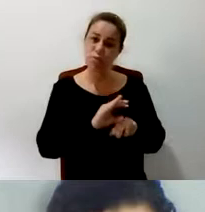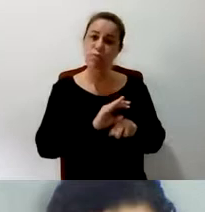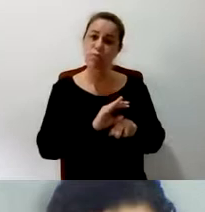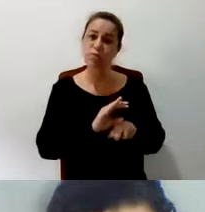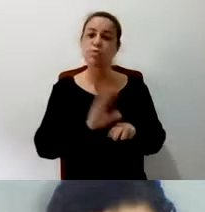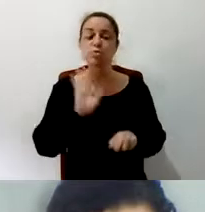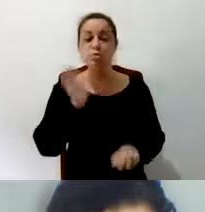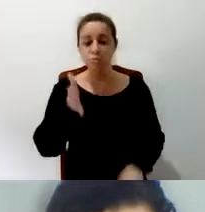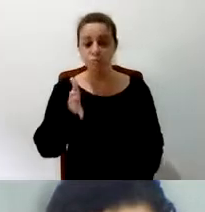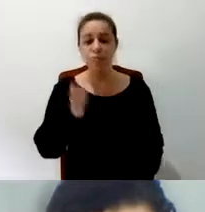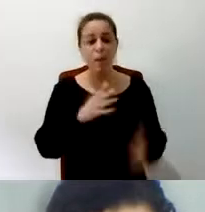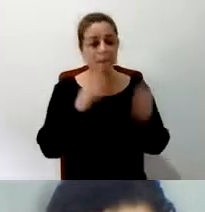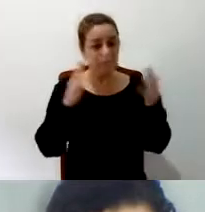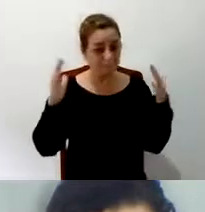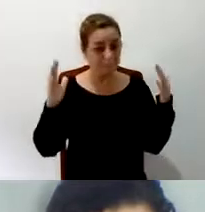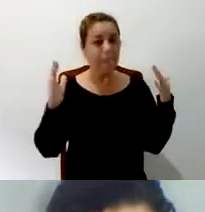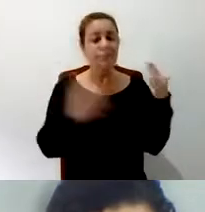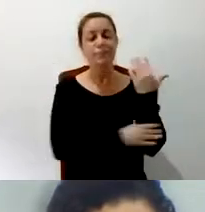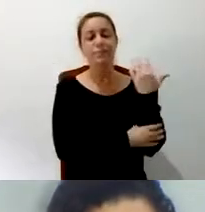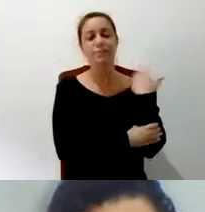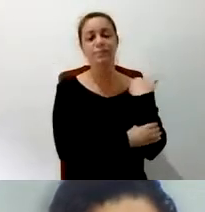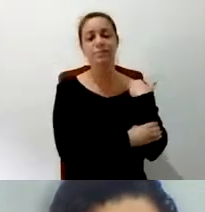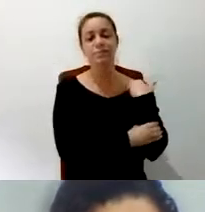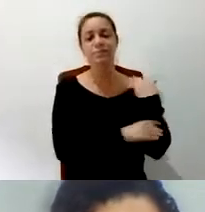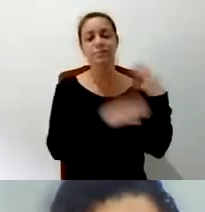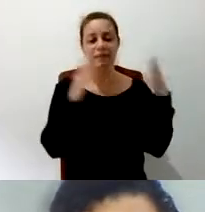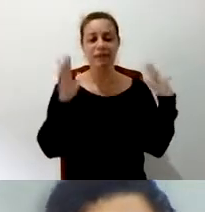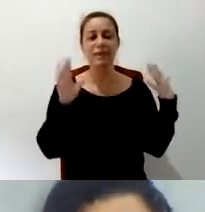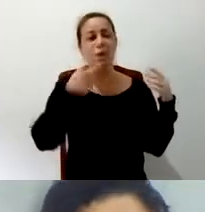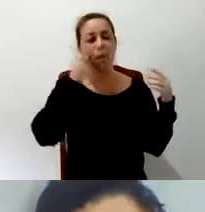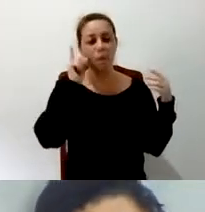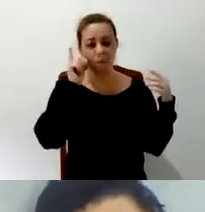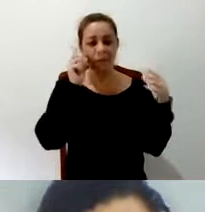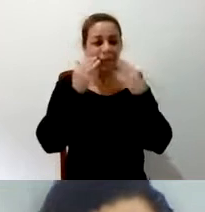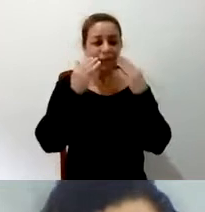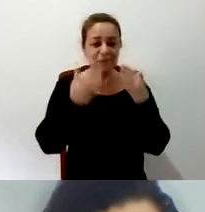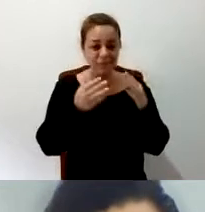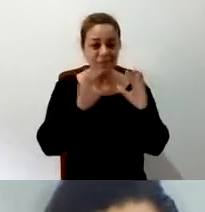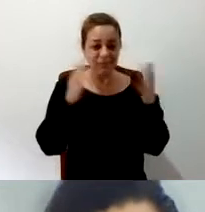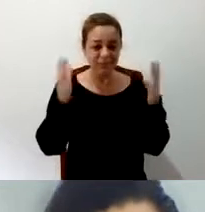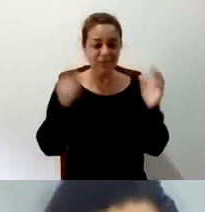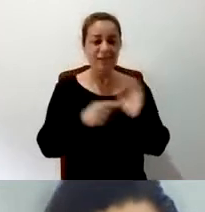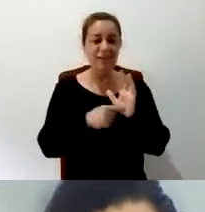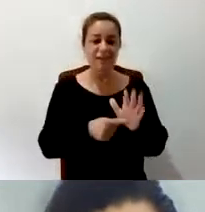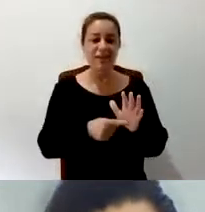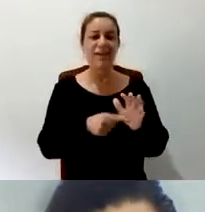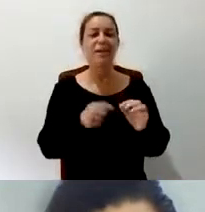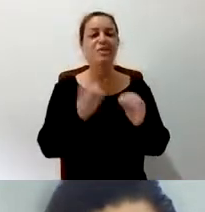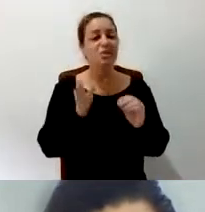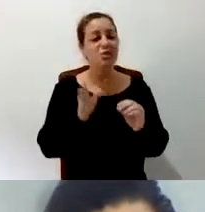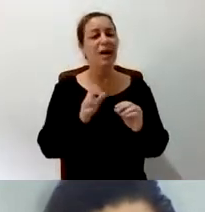até parabenizei ela ontem na apresentação, porque ela submeteu um artigo, né, para defesa e ele foi